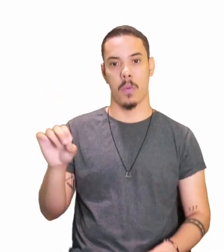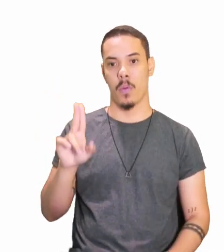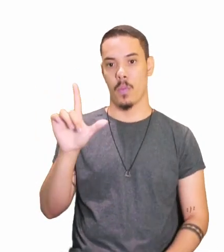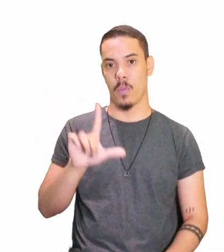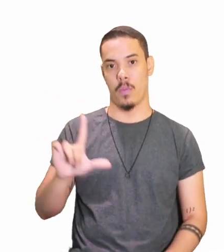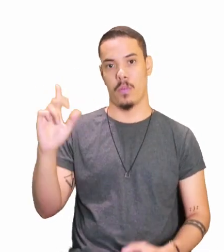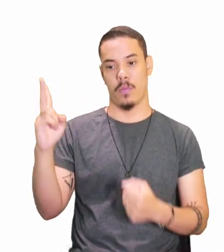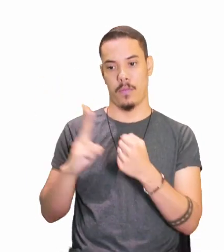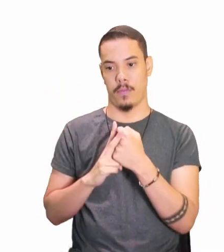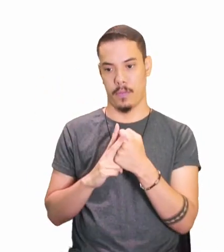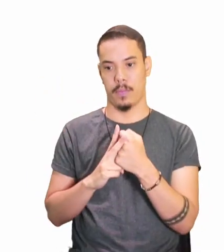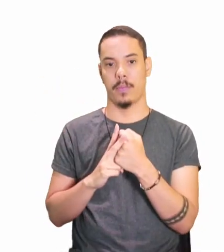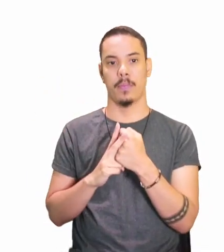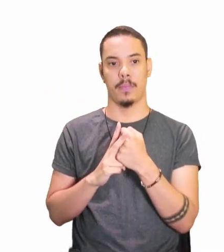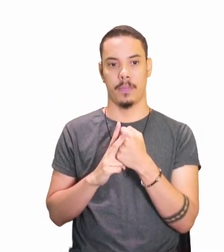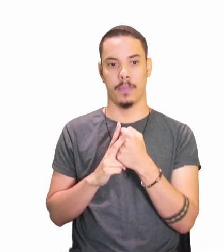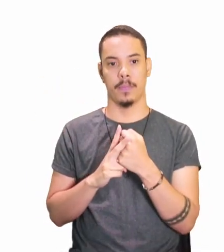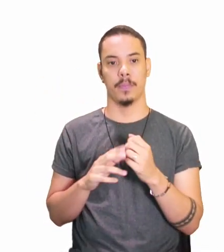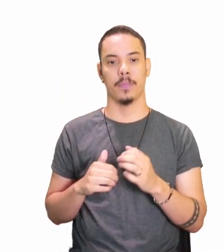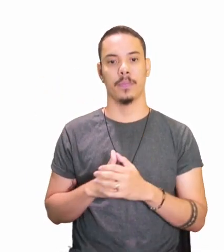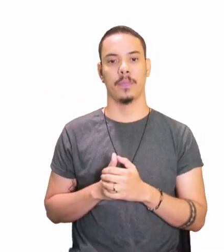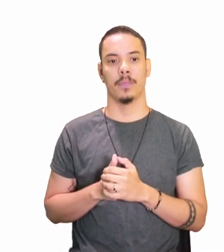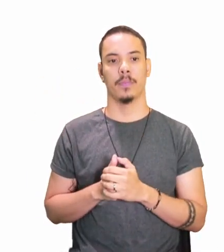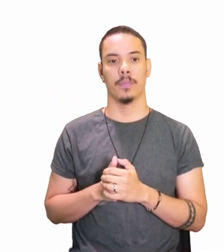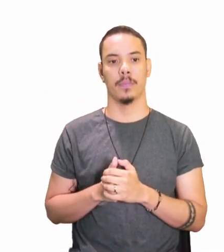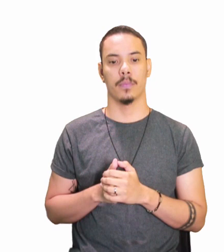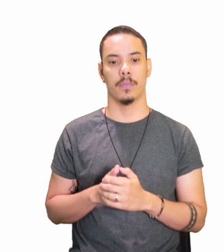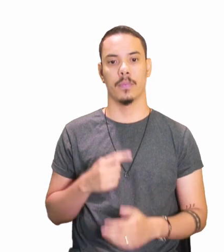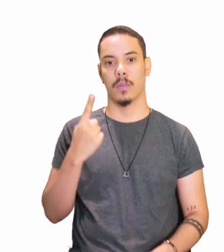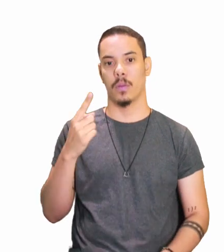locução verbal. Olha